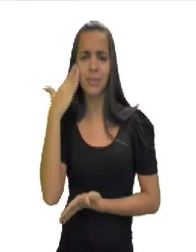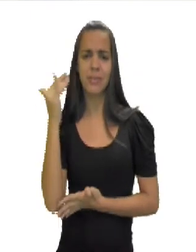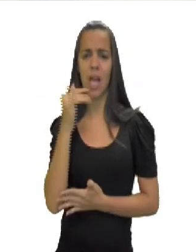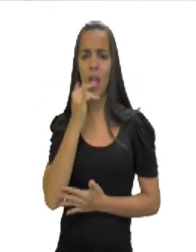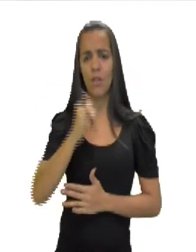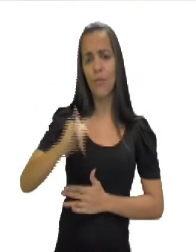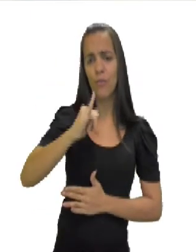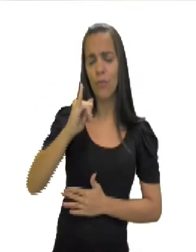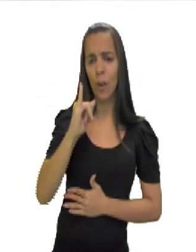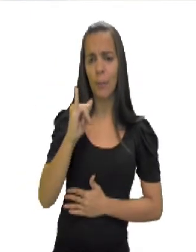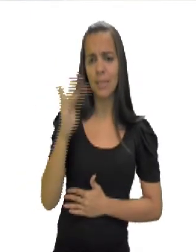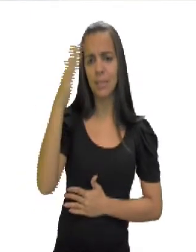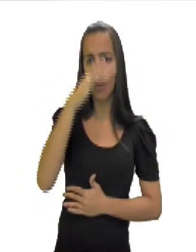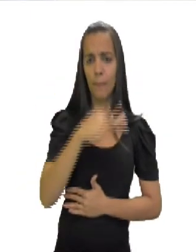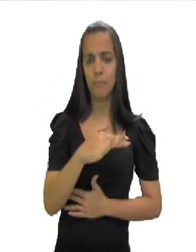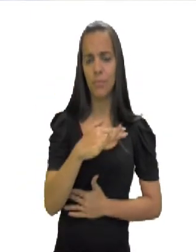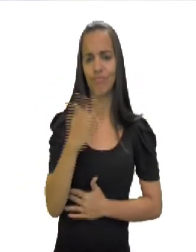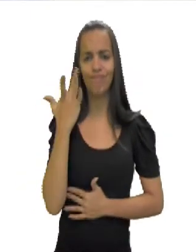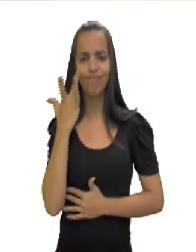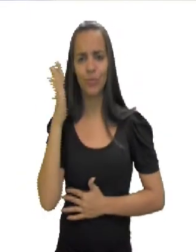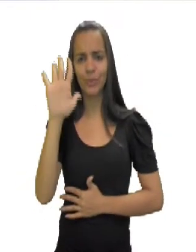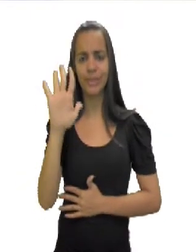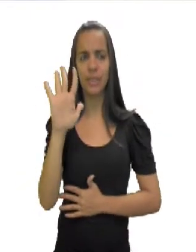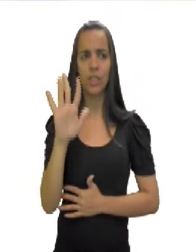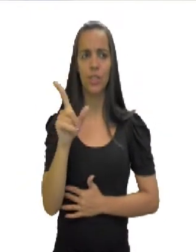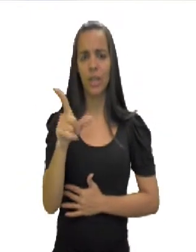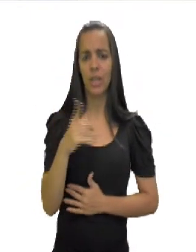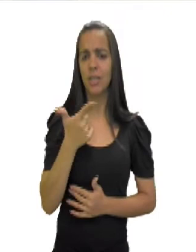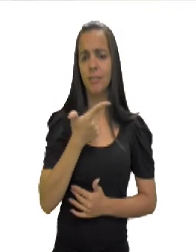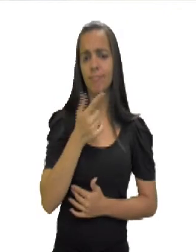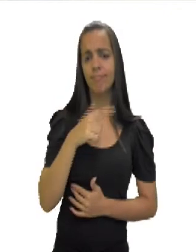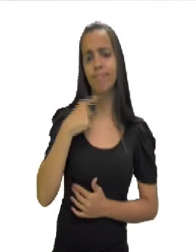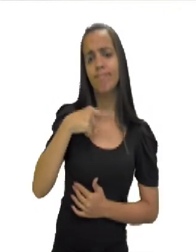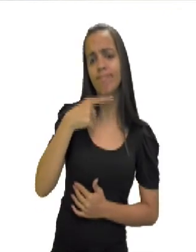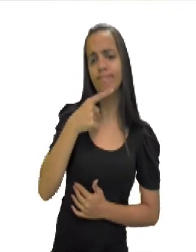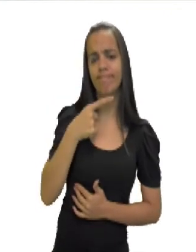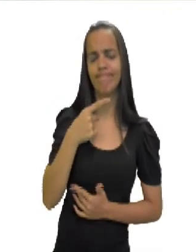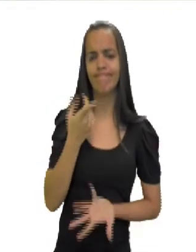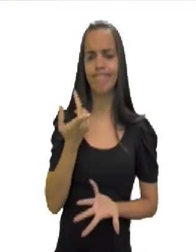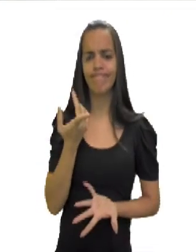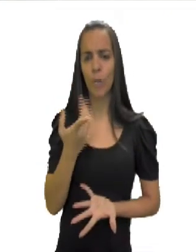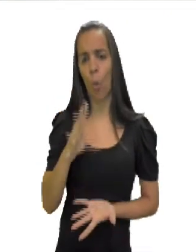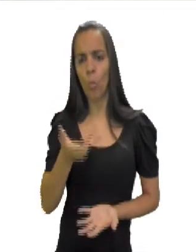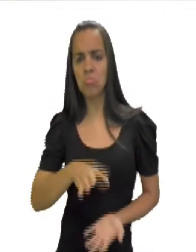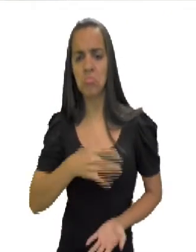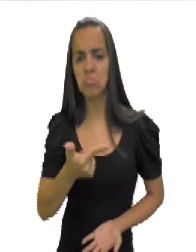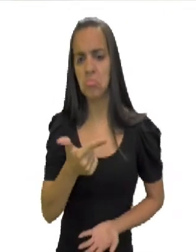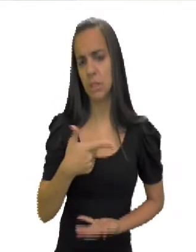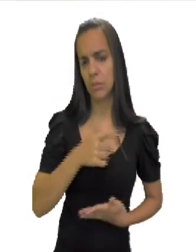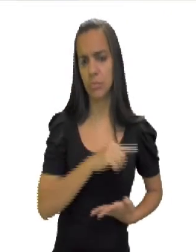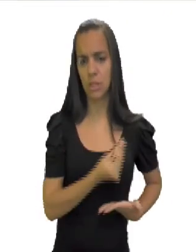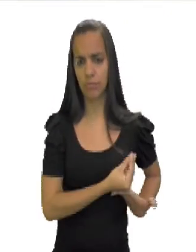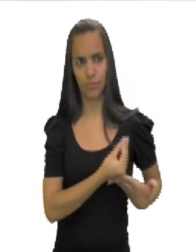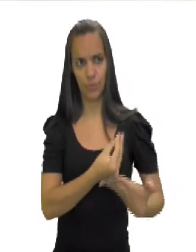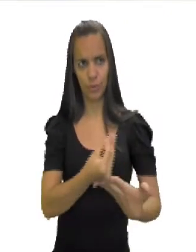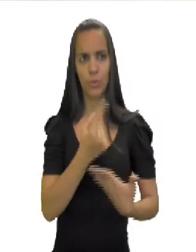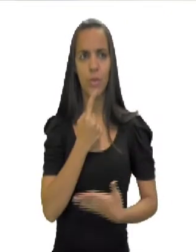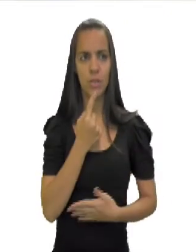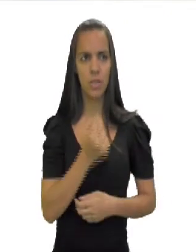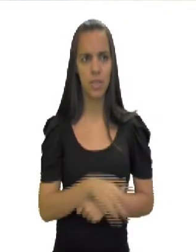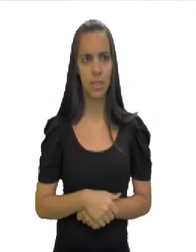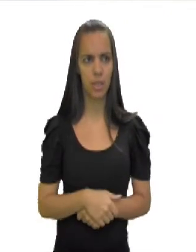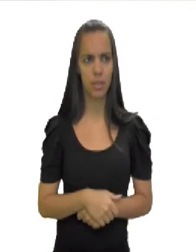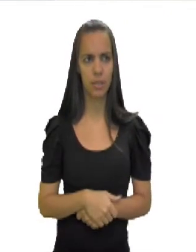Não conhece o processo, não sabe como nem para quê, então também não doa. Quem pode doar